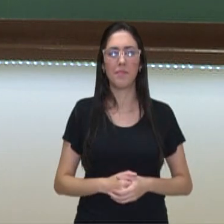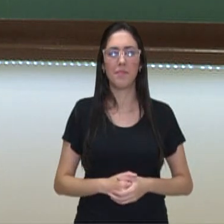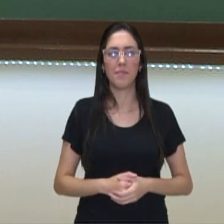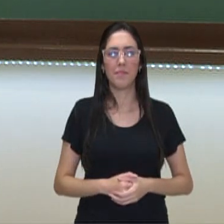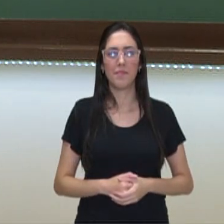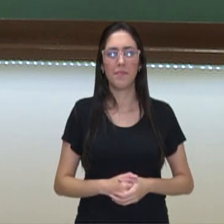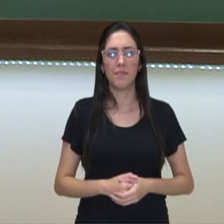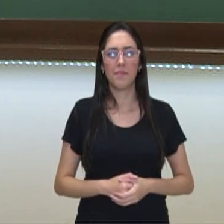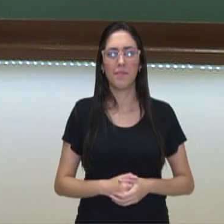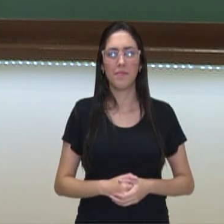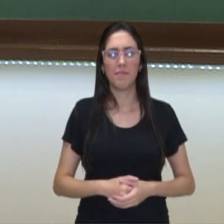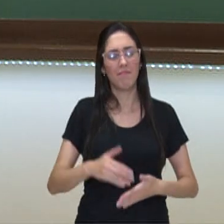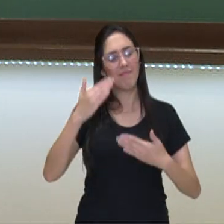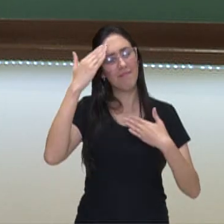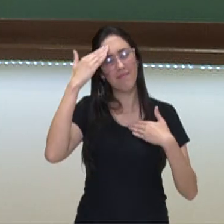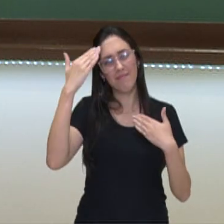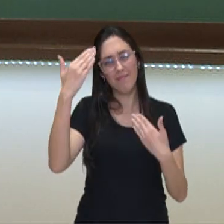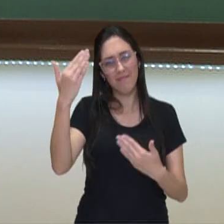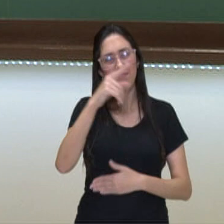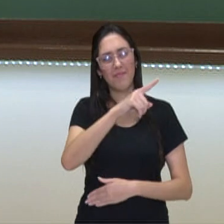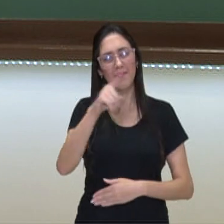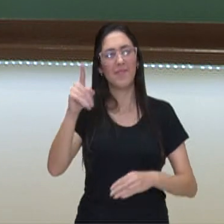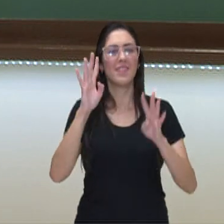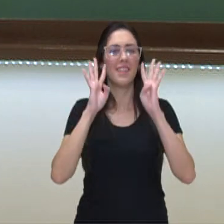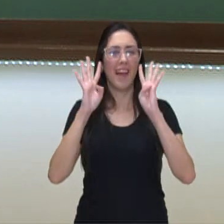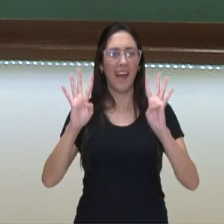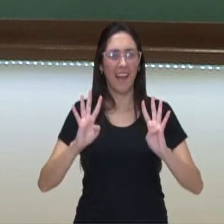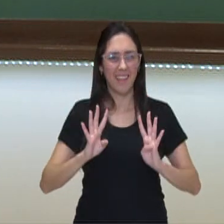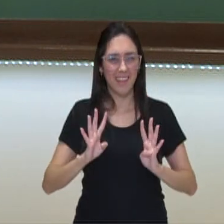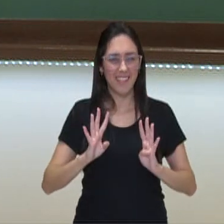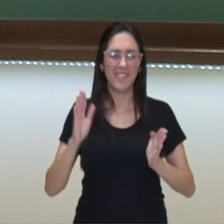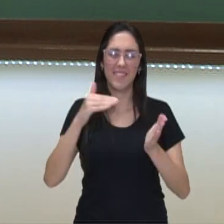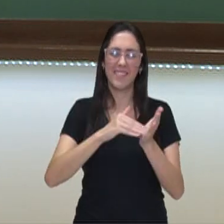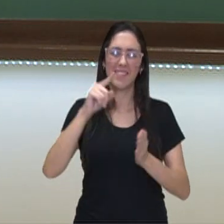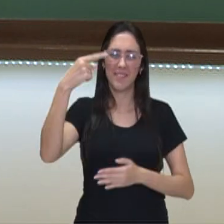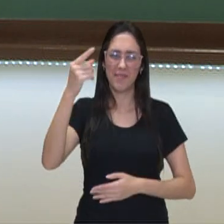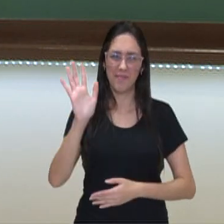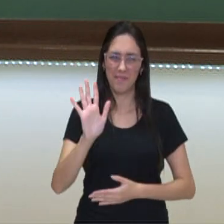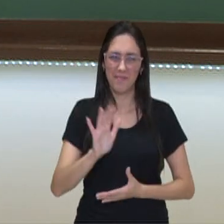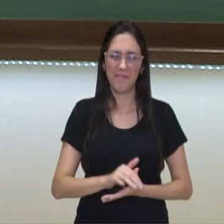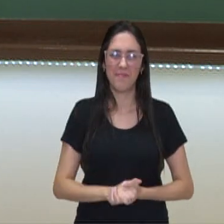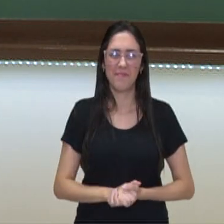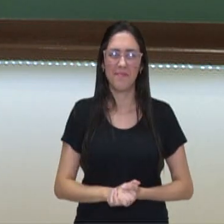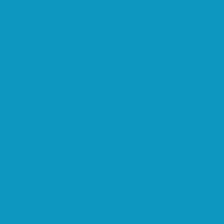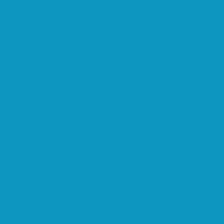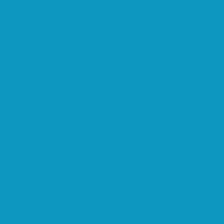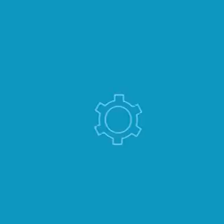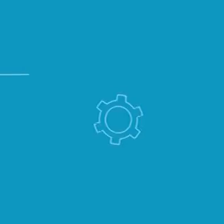Muito obrigada pela atenção de vocês. Bye bye, students!